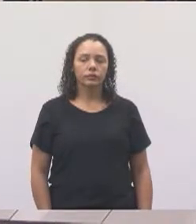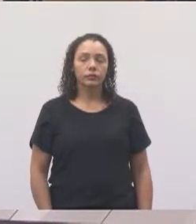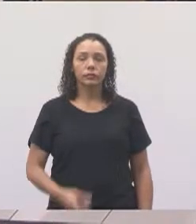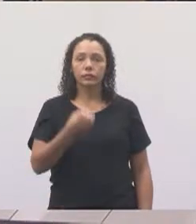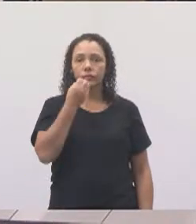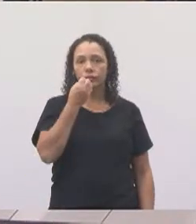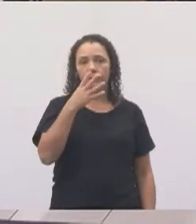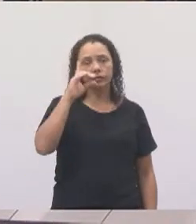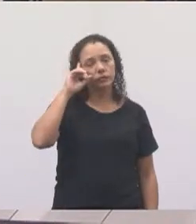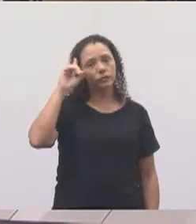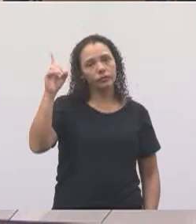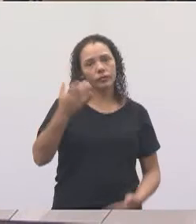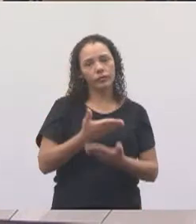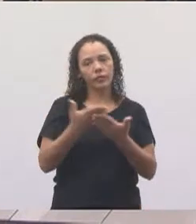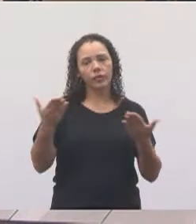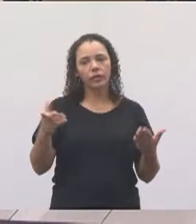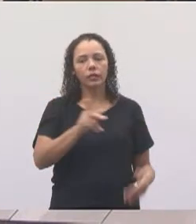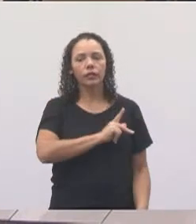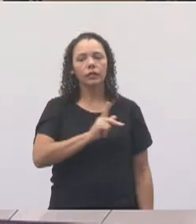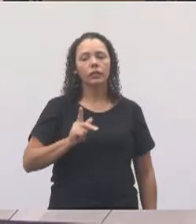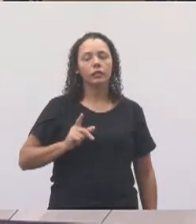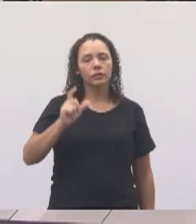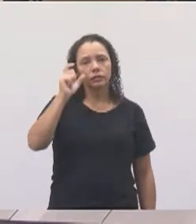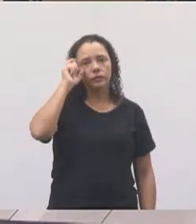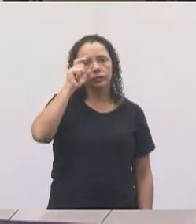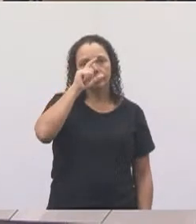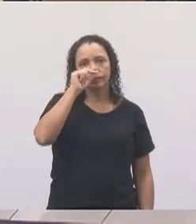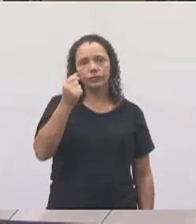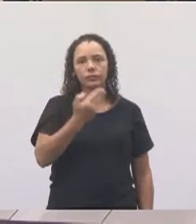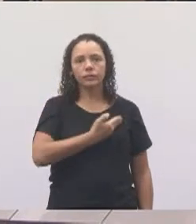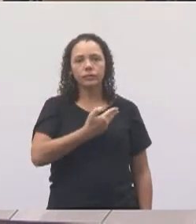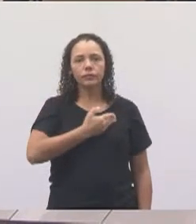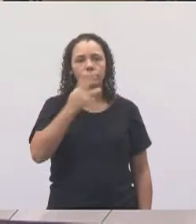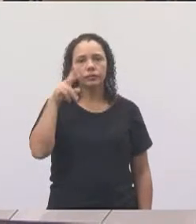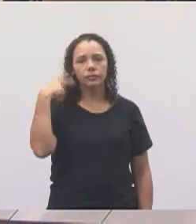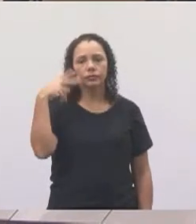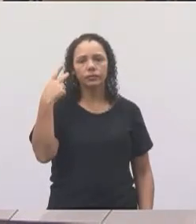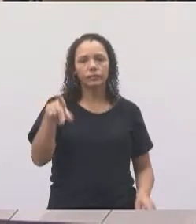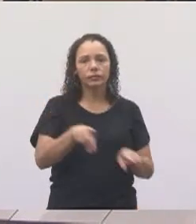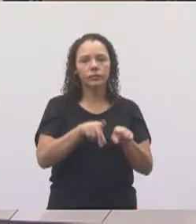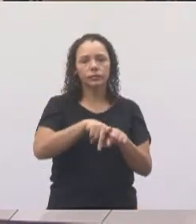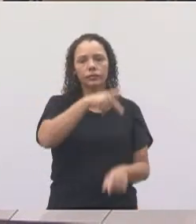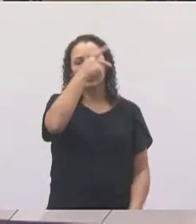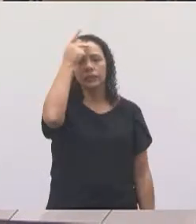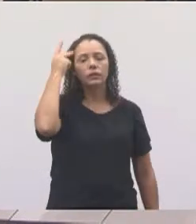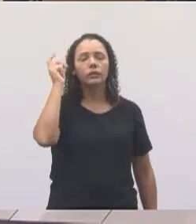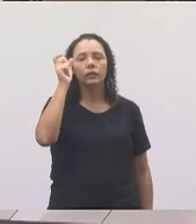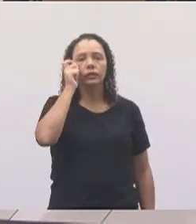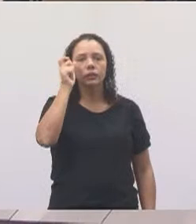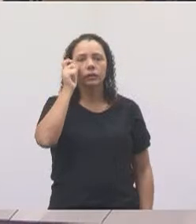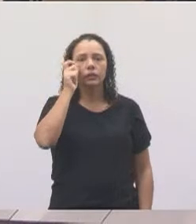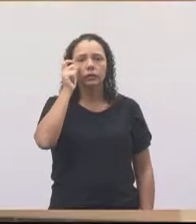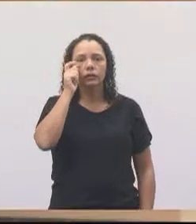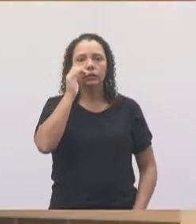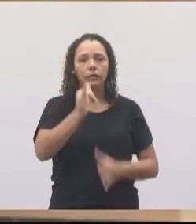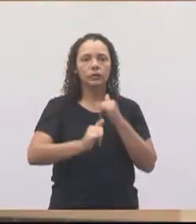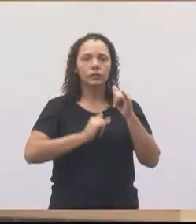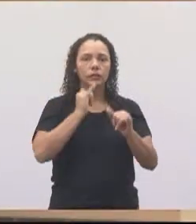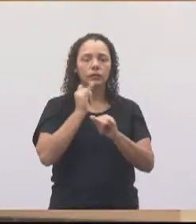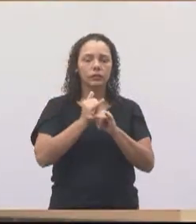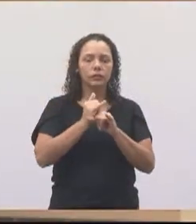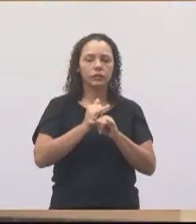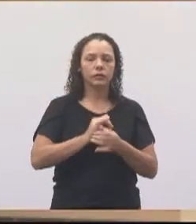Bom dia a todos, presidente Abner, nobres colegas vereadores e os munícipes que nos acompanham através da internet e da